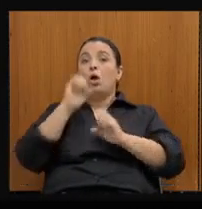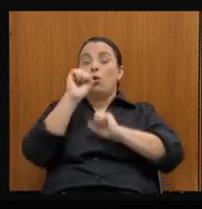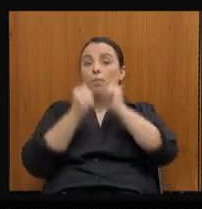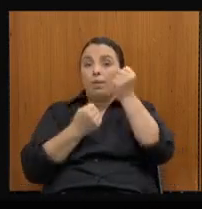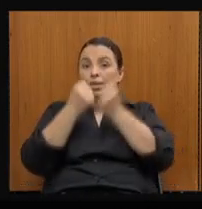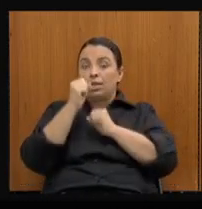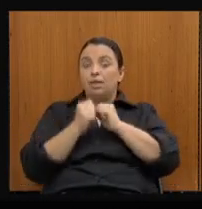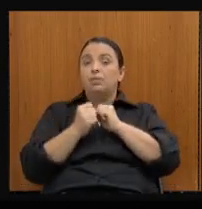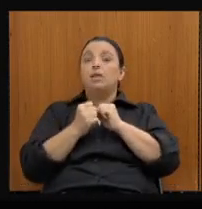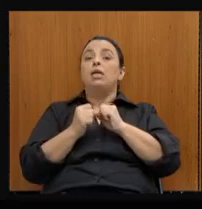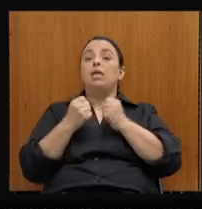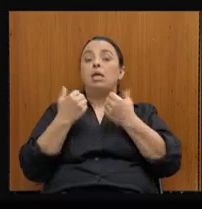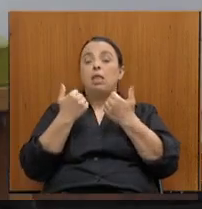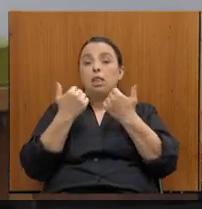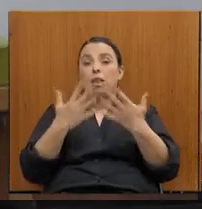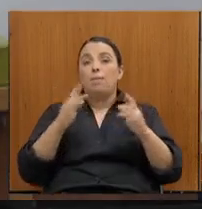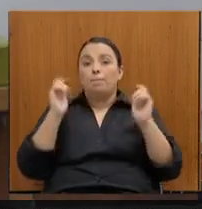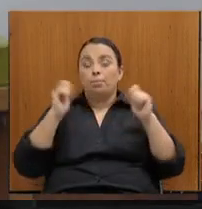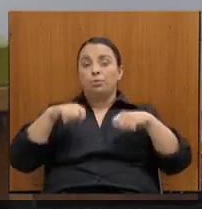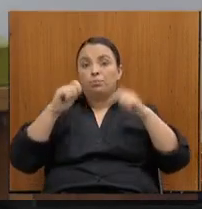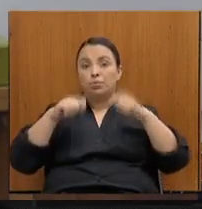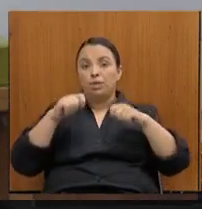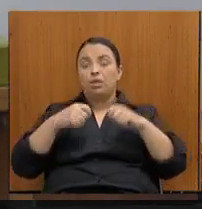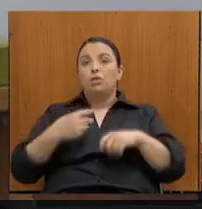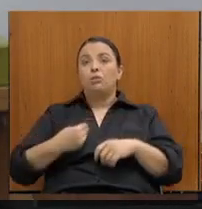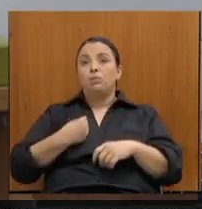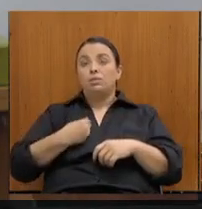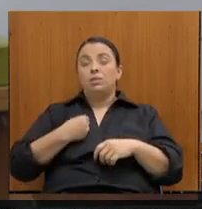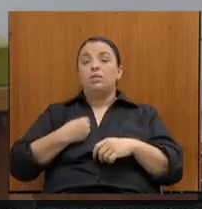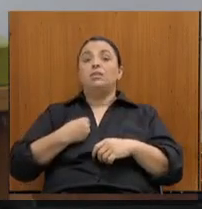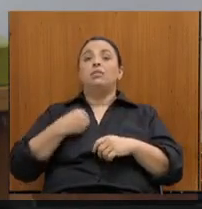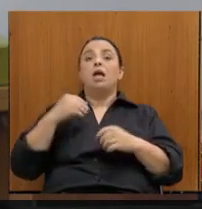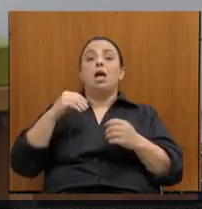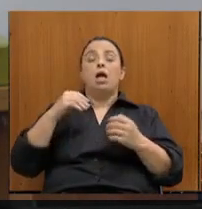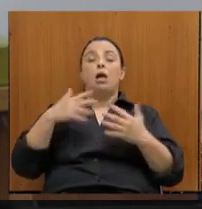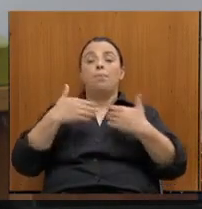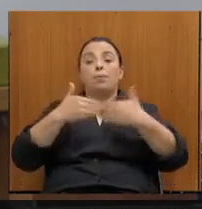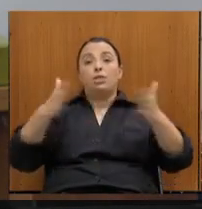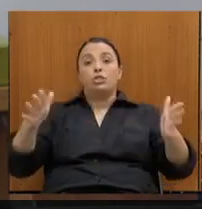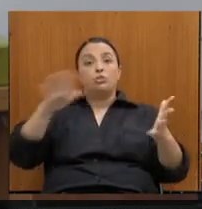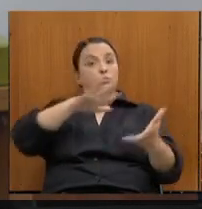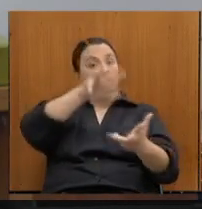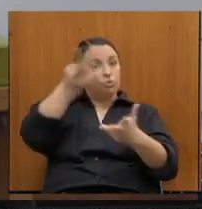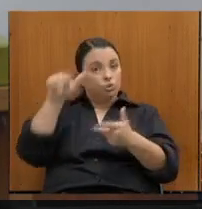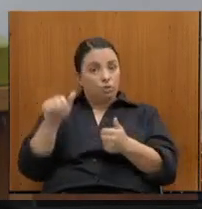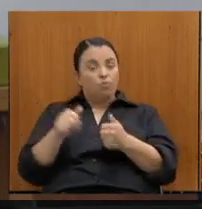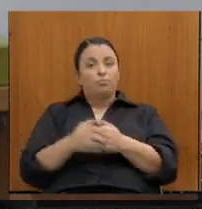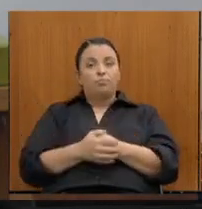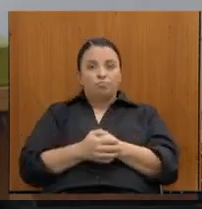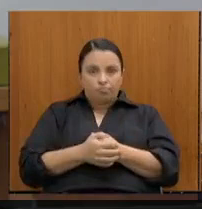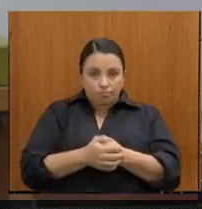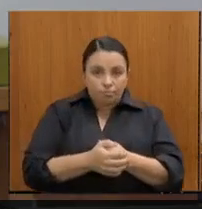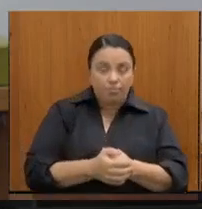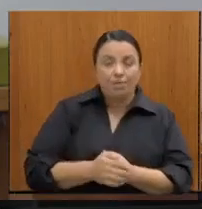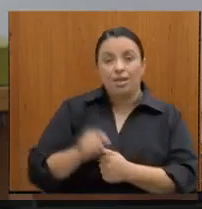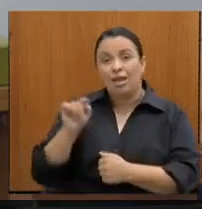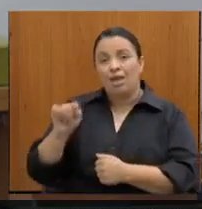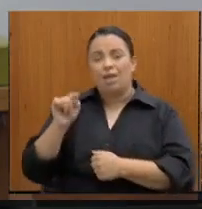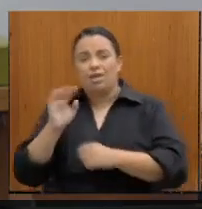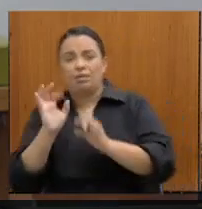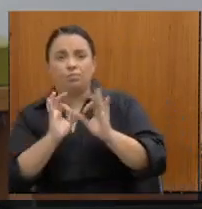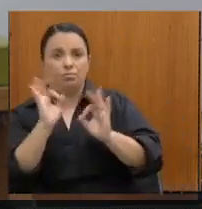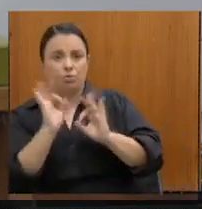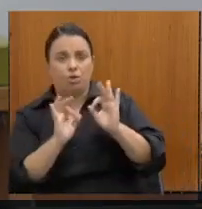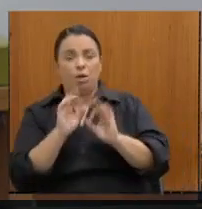parte desta abrangência mundial o próximo por favor esse Road map